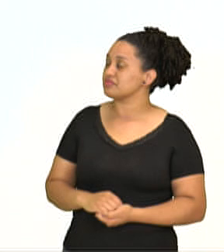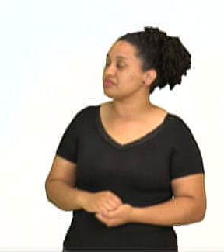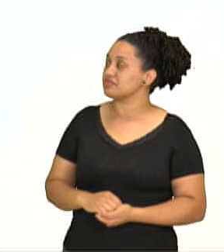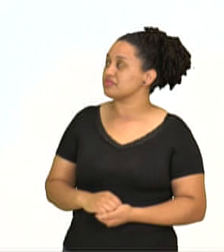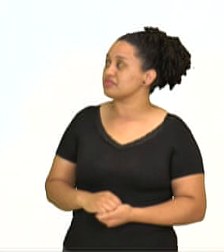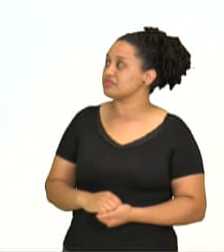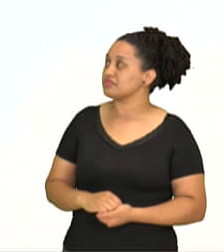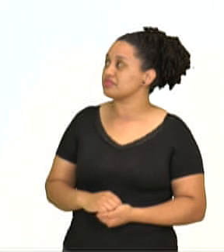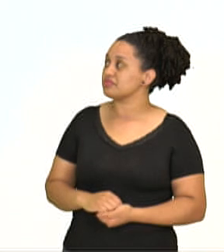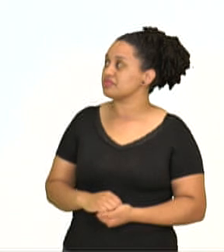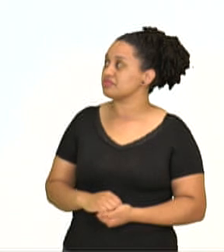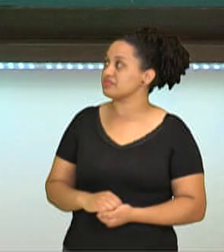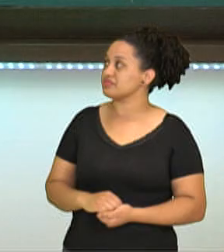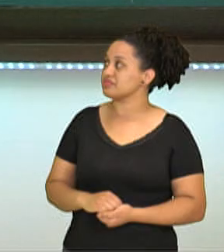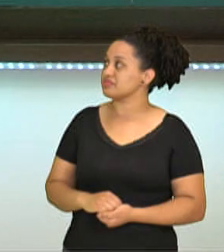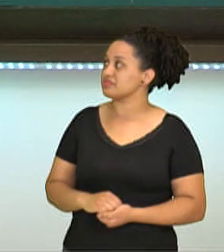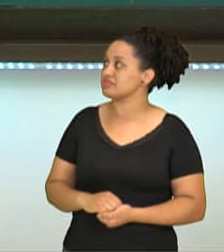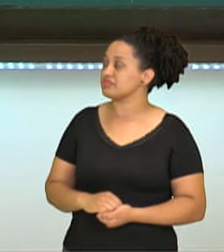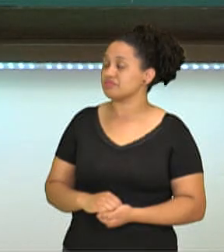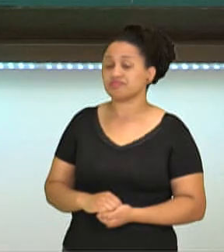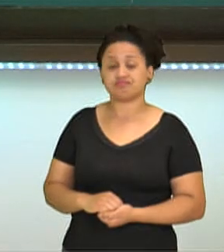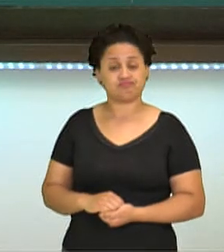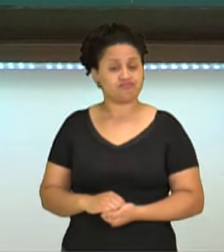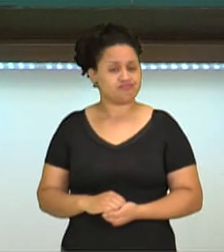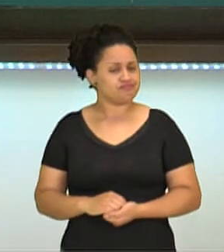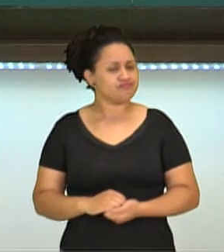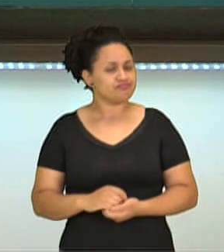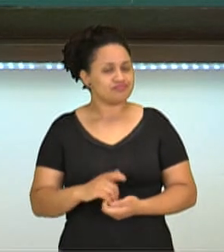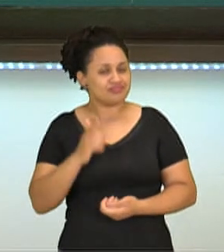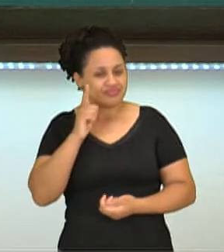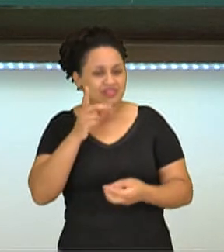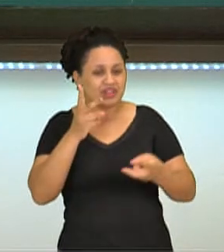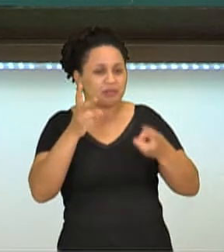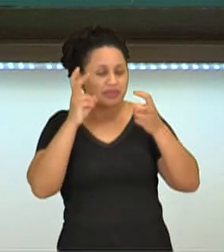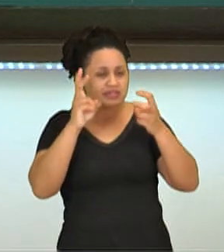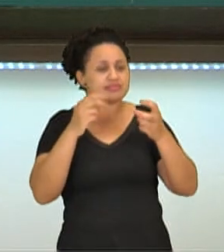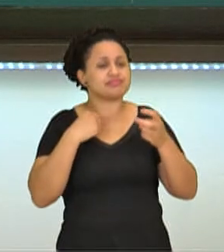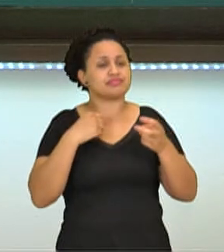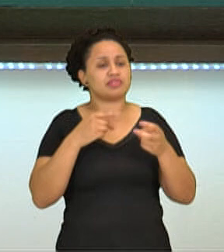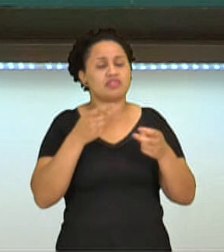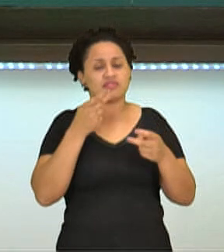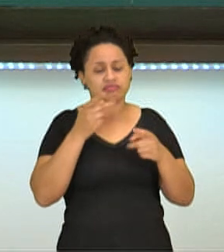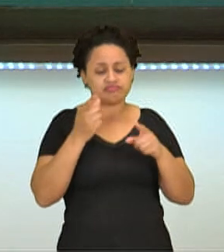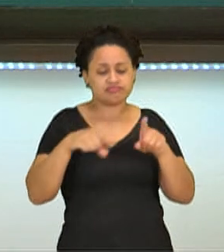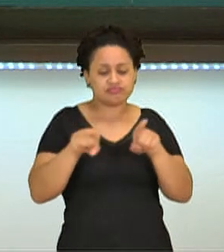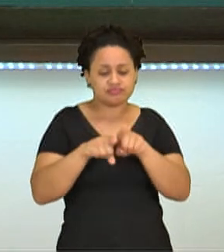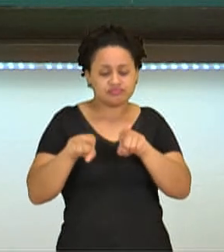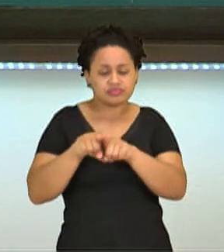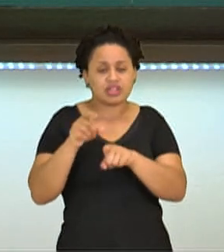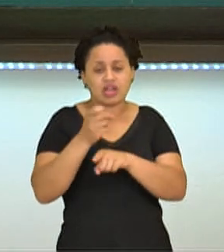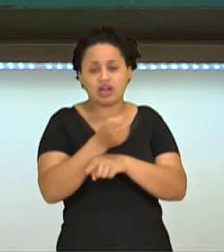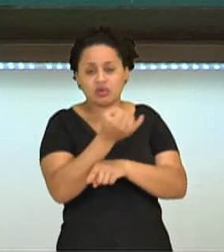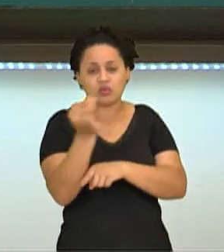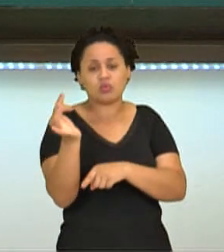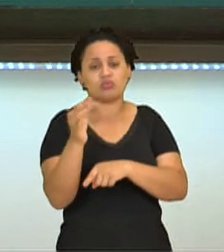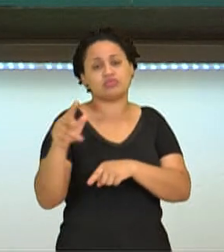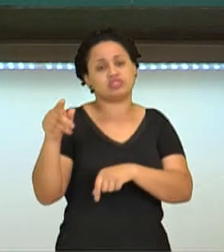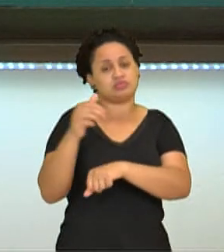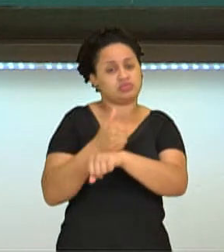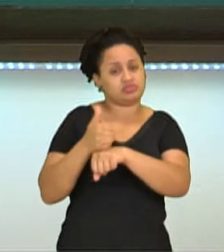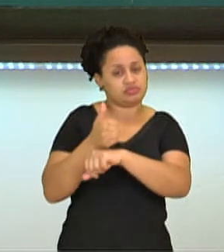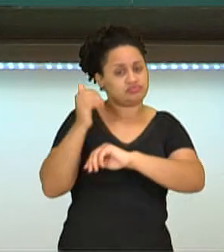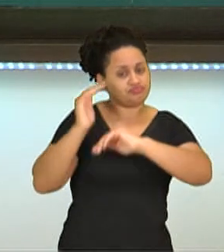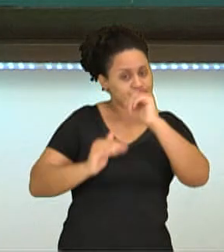the doctor. Vocês perceberam que a teacher falou aqui várias profissões nesse texto?